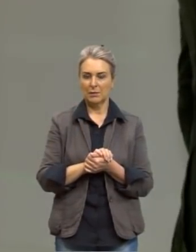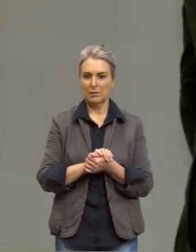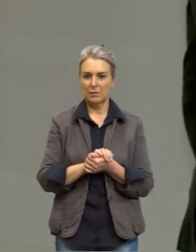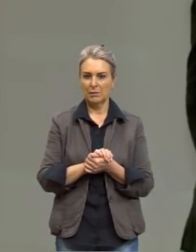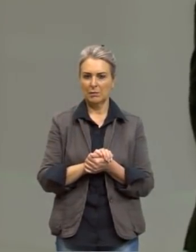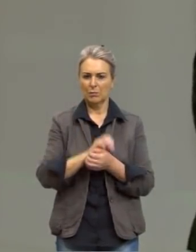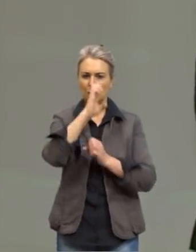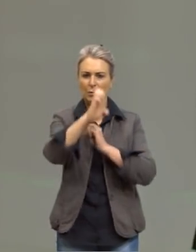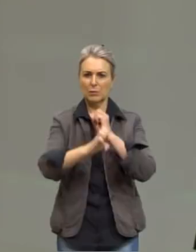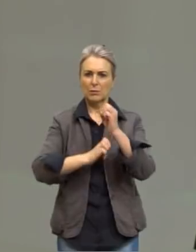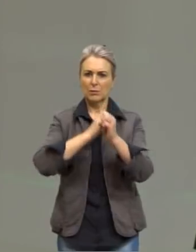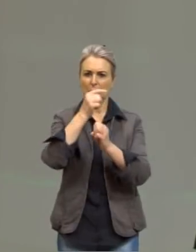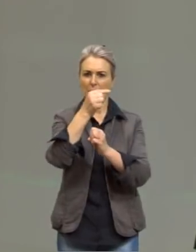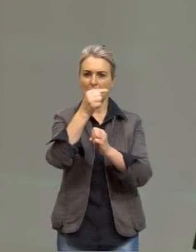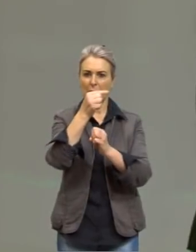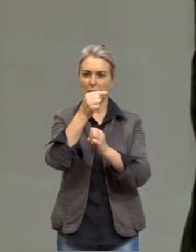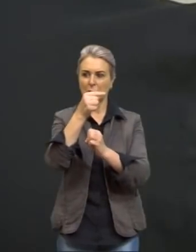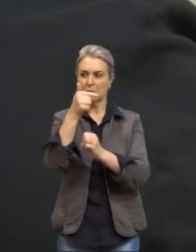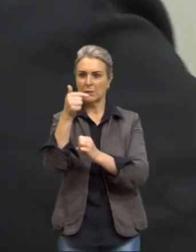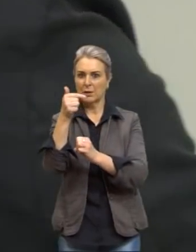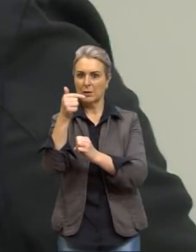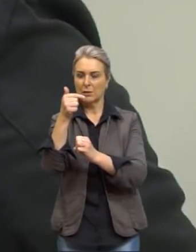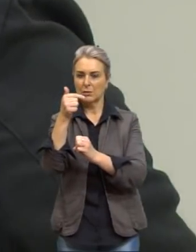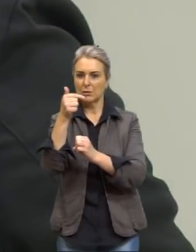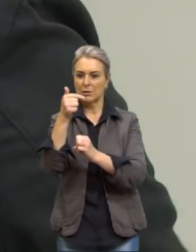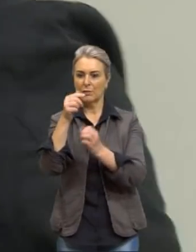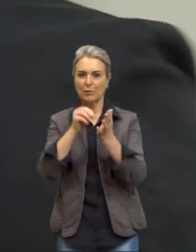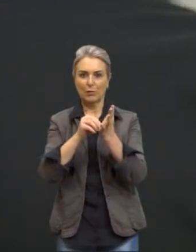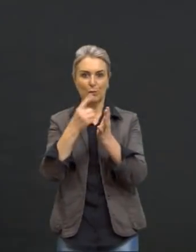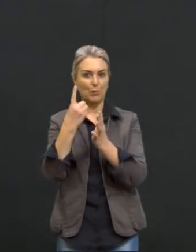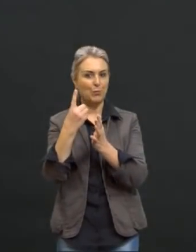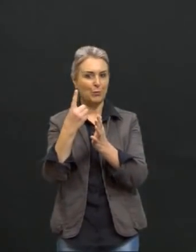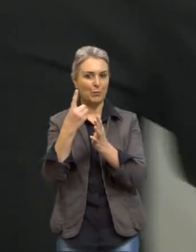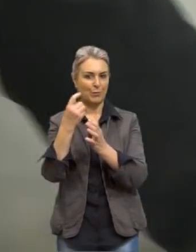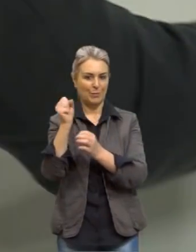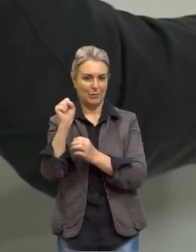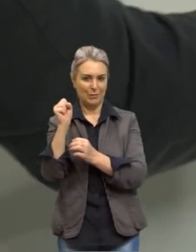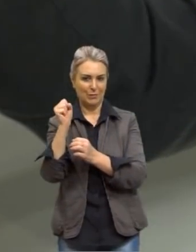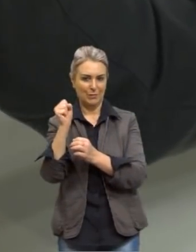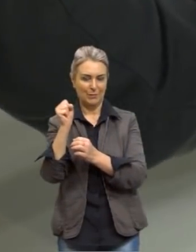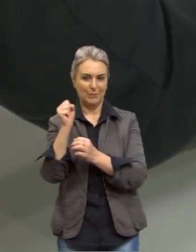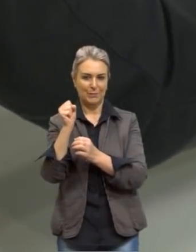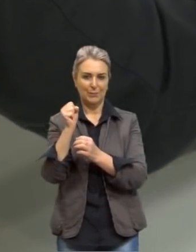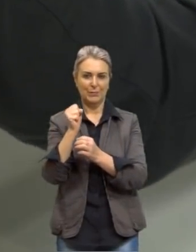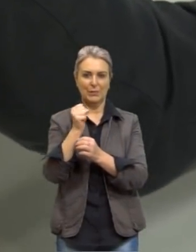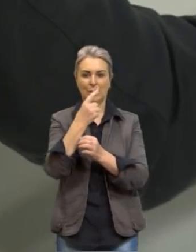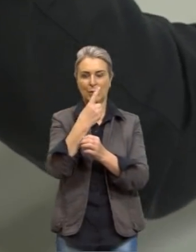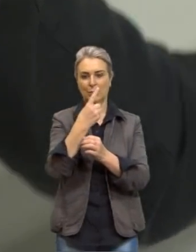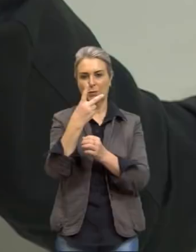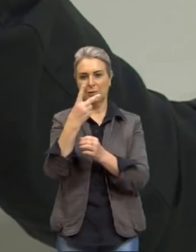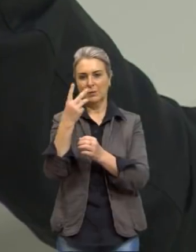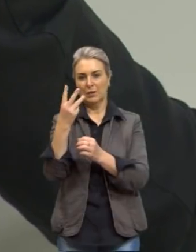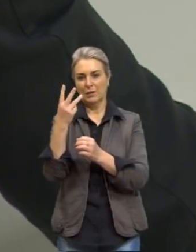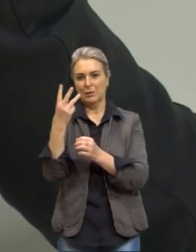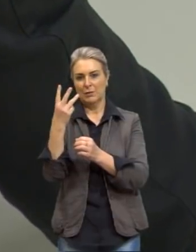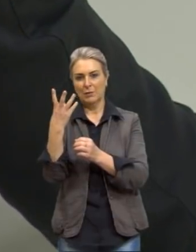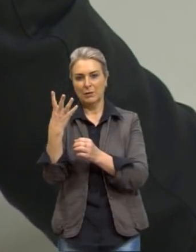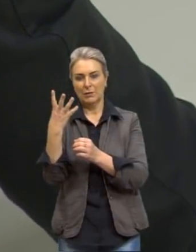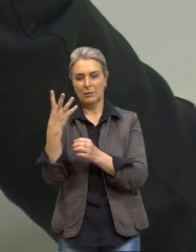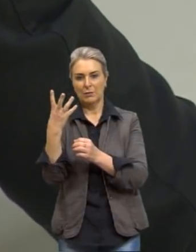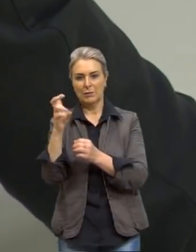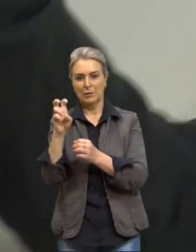e quantos elétrons ele tem sete para oito falta um então tá aqui ó um dois três quatro cinco seis